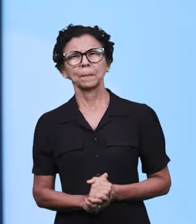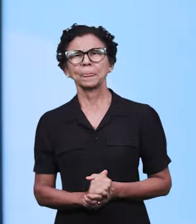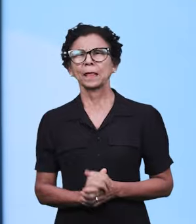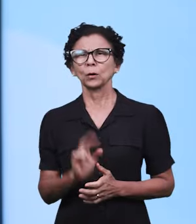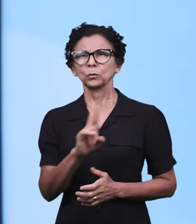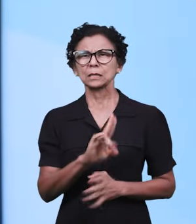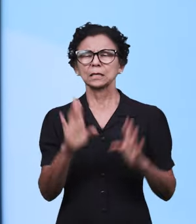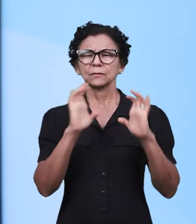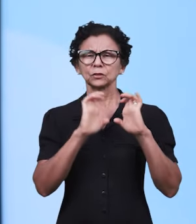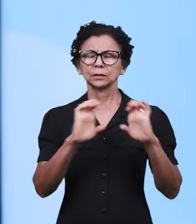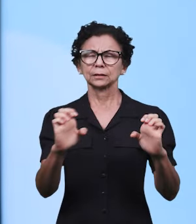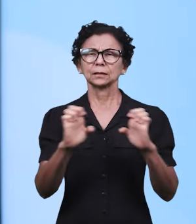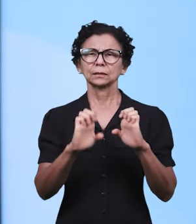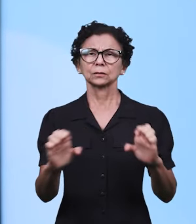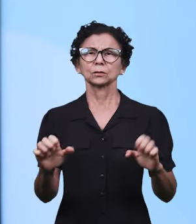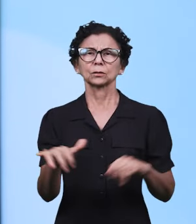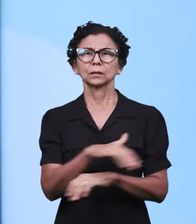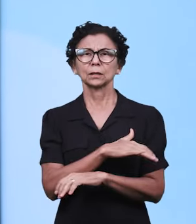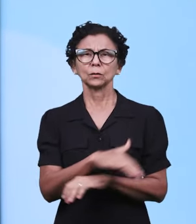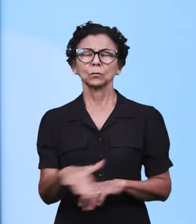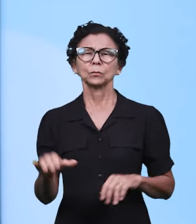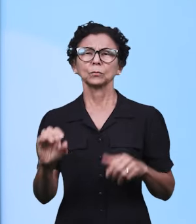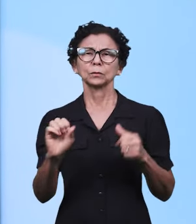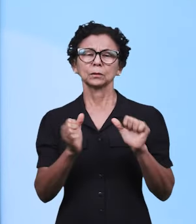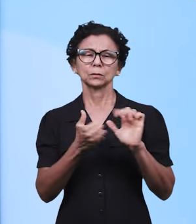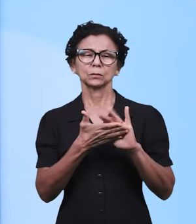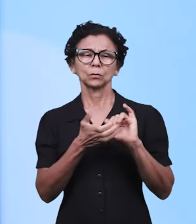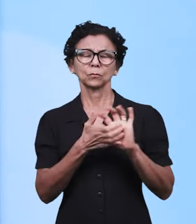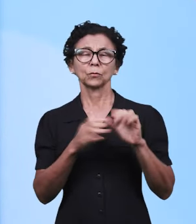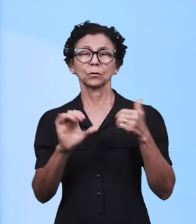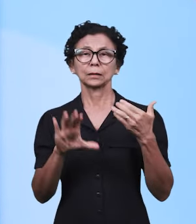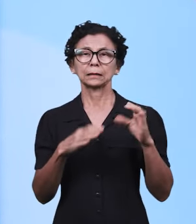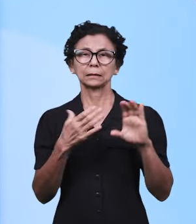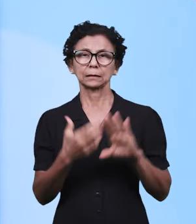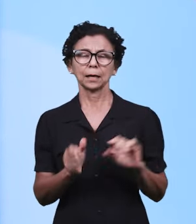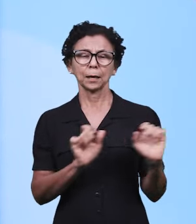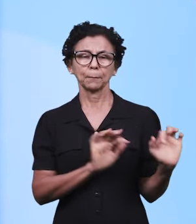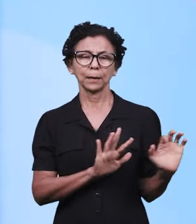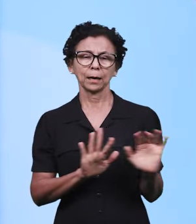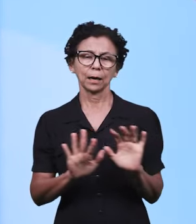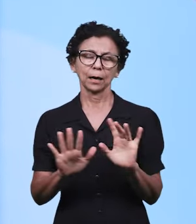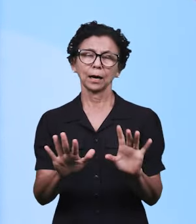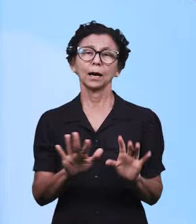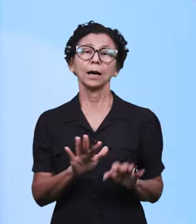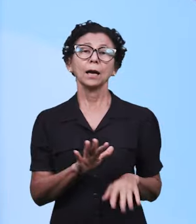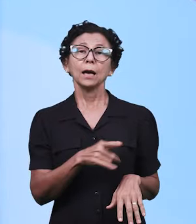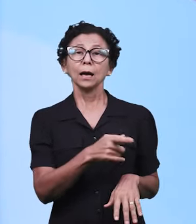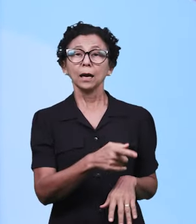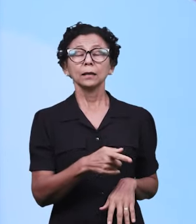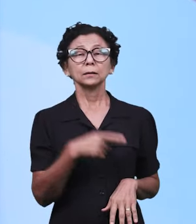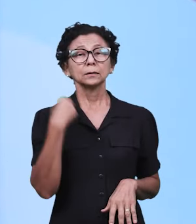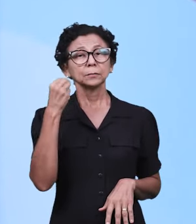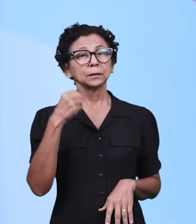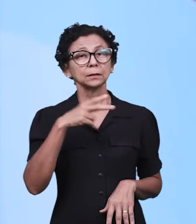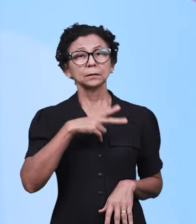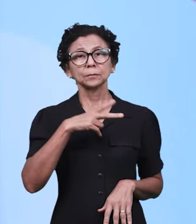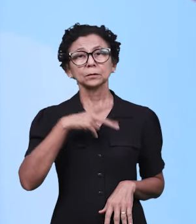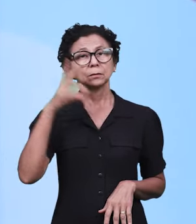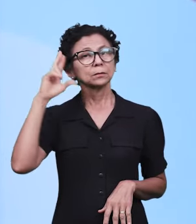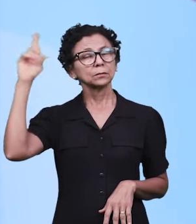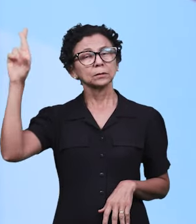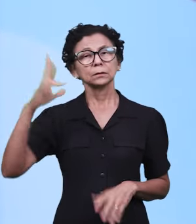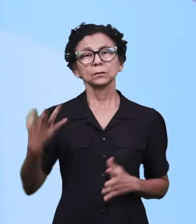cantatas, de serenatas, levando esses jovens a ter a sua própria experiência com o Senhor no tempo certo, como a doutora falou.